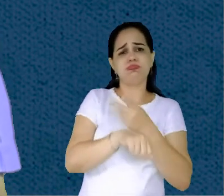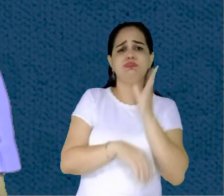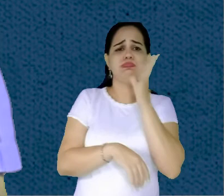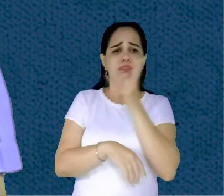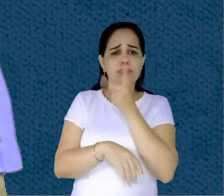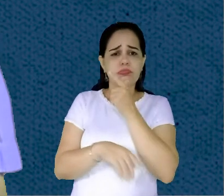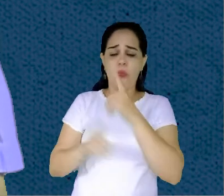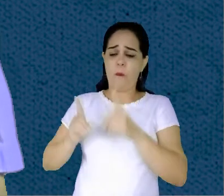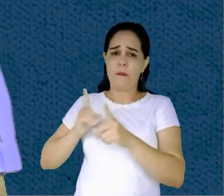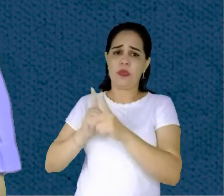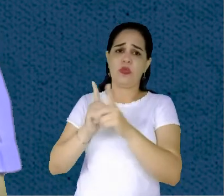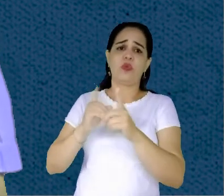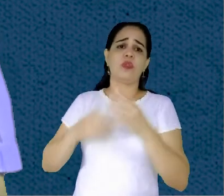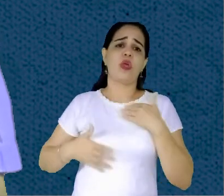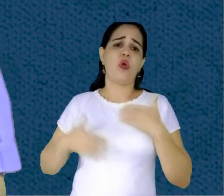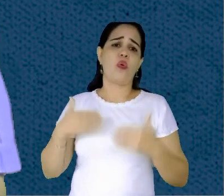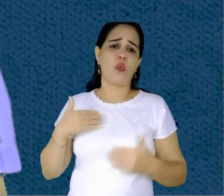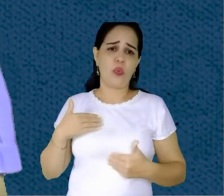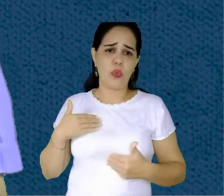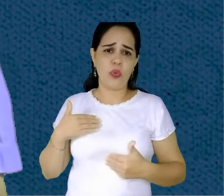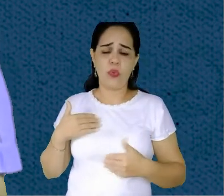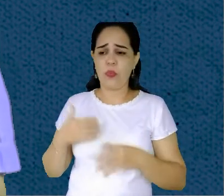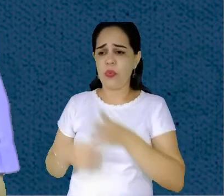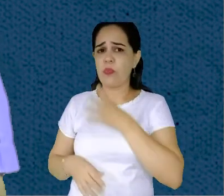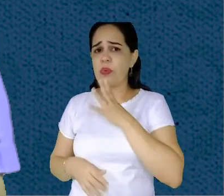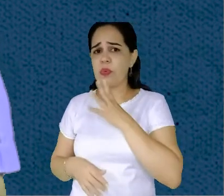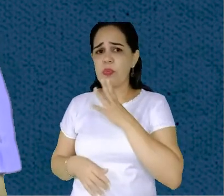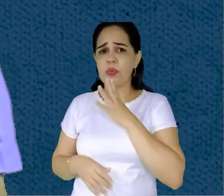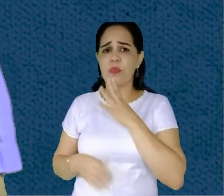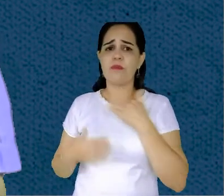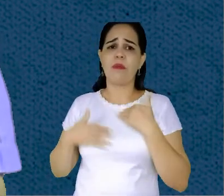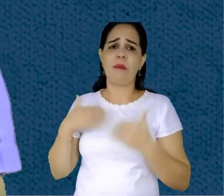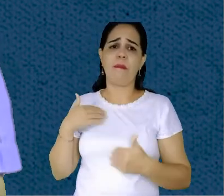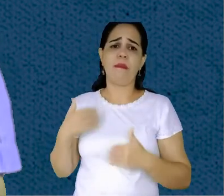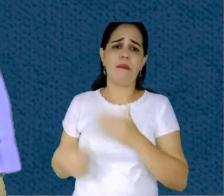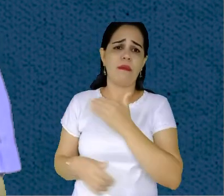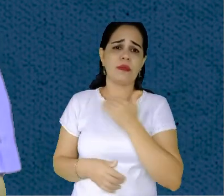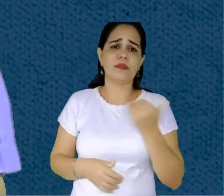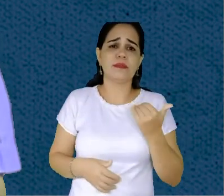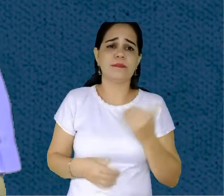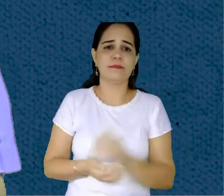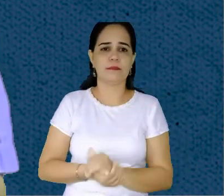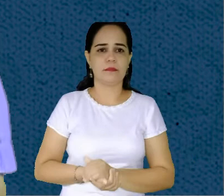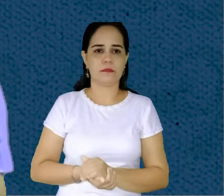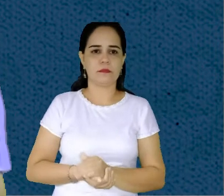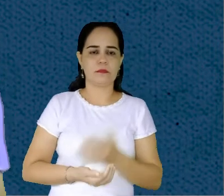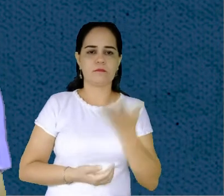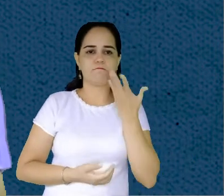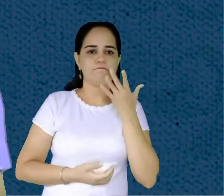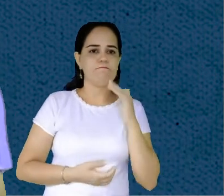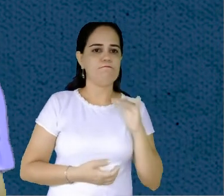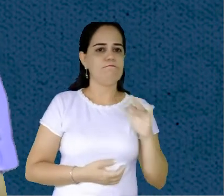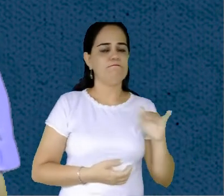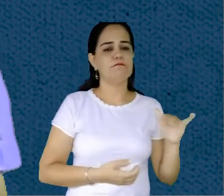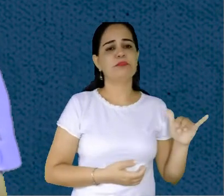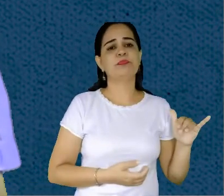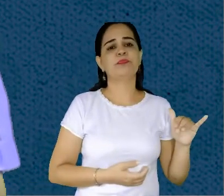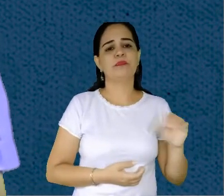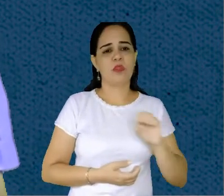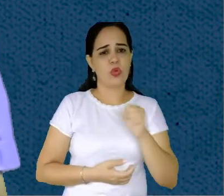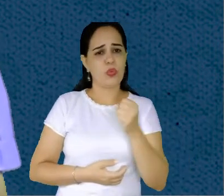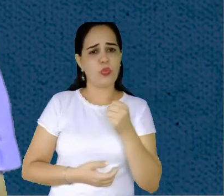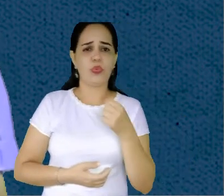Esta criança de 8 anos, inocente, sofreu tudo isso. E é o que nós